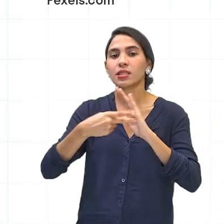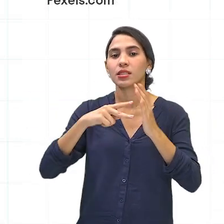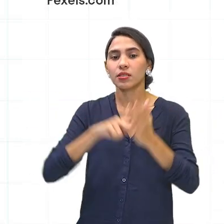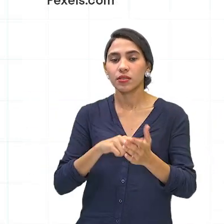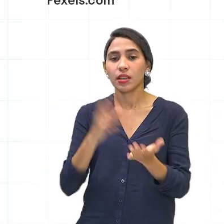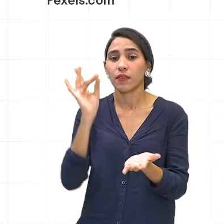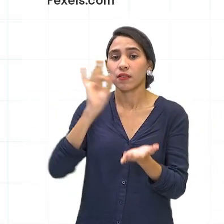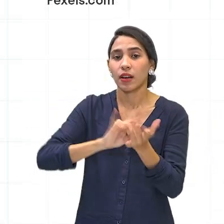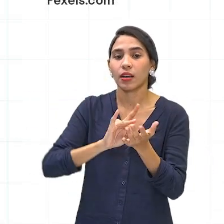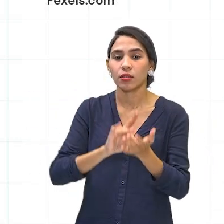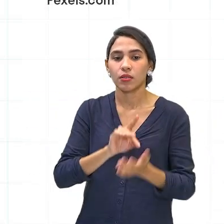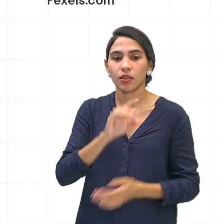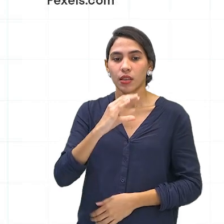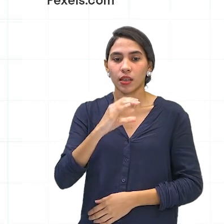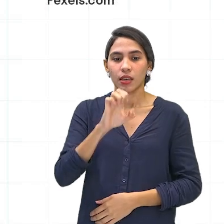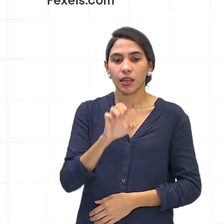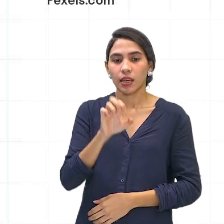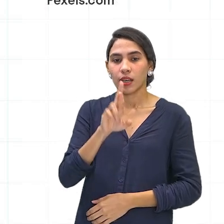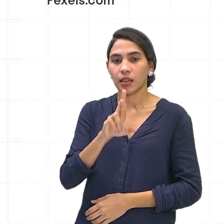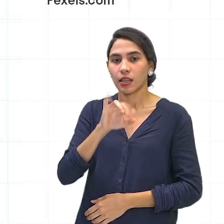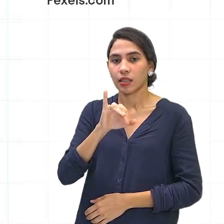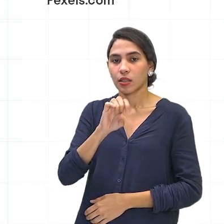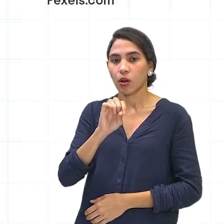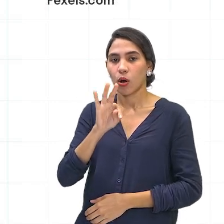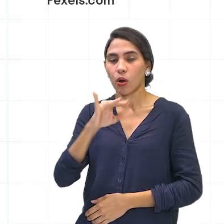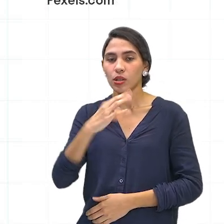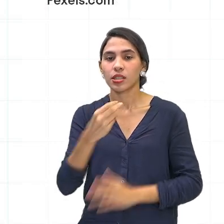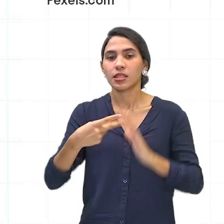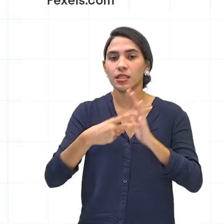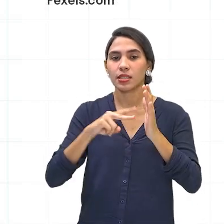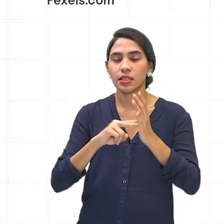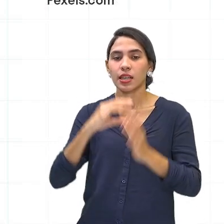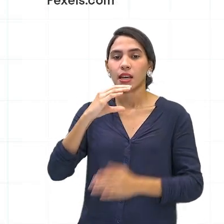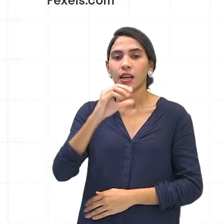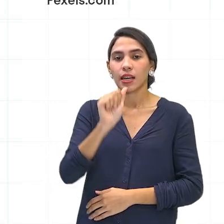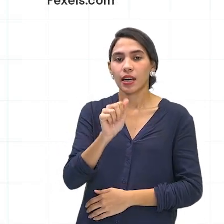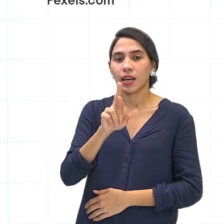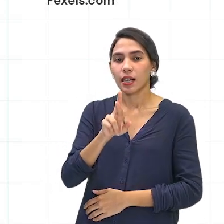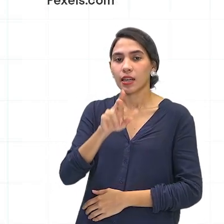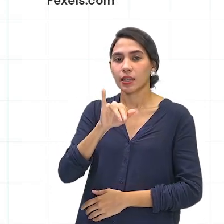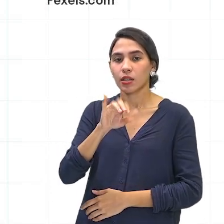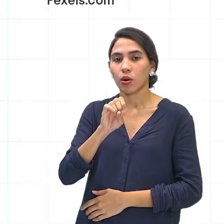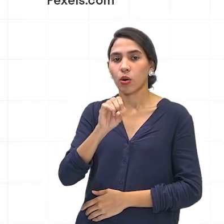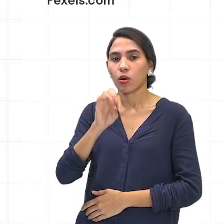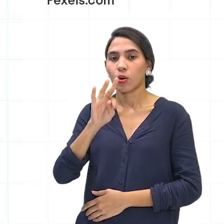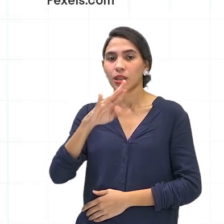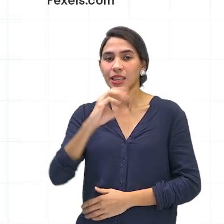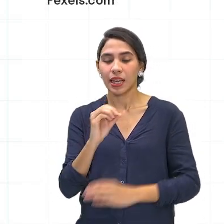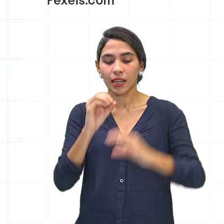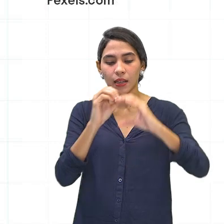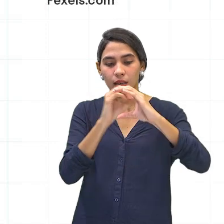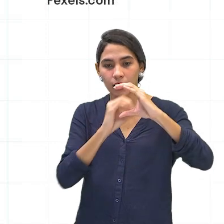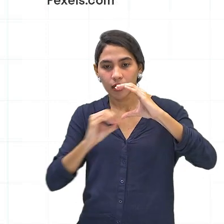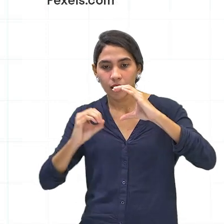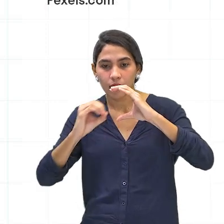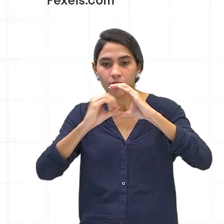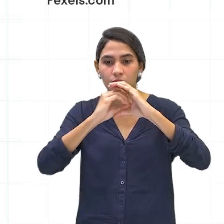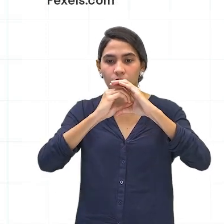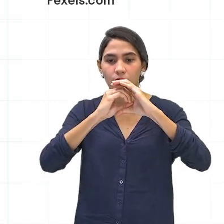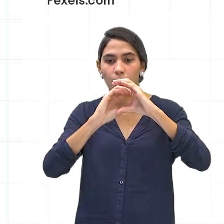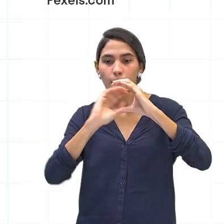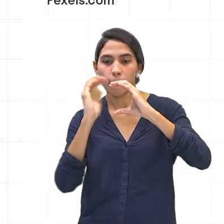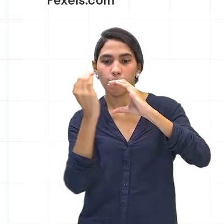e cariótica é justamente, vem de carioteca, que quer dizer essa membrana que envolve o núcleo da célula dos